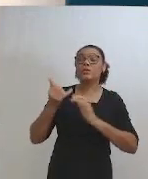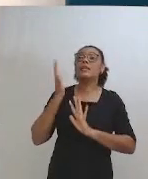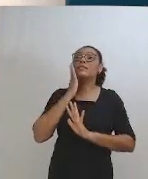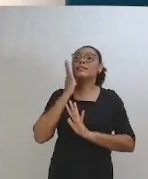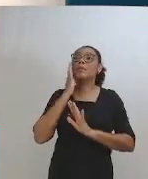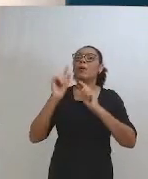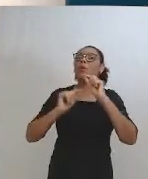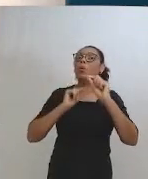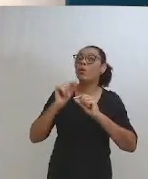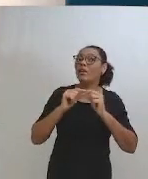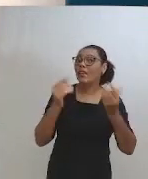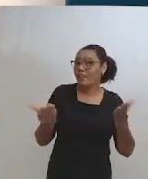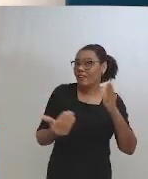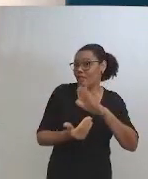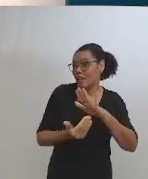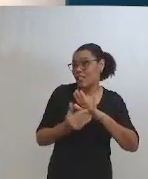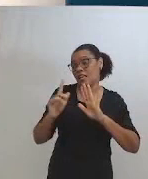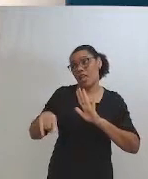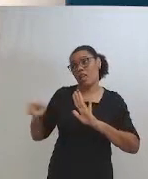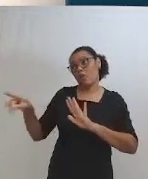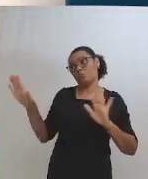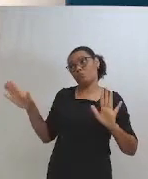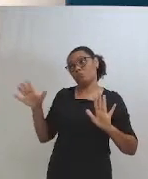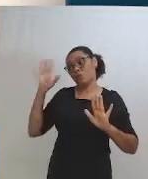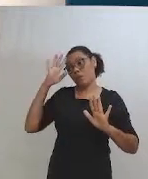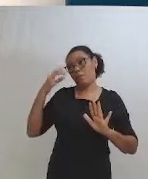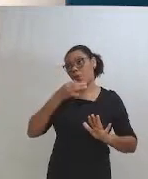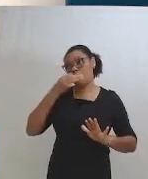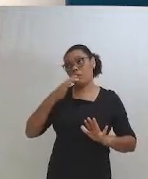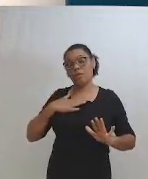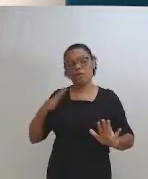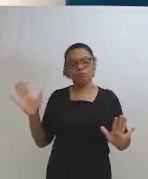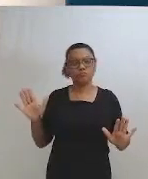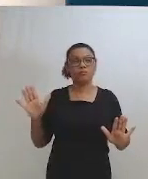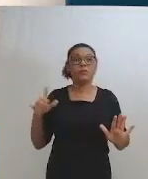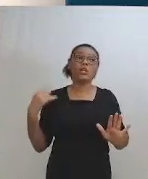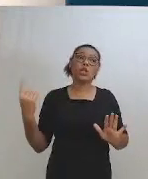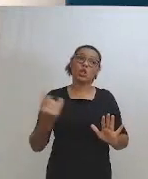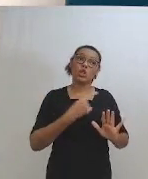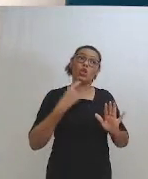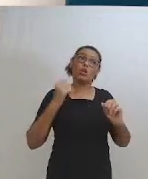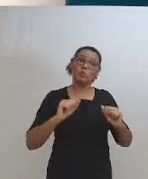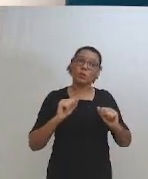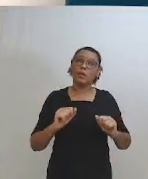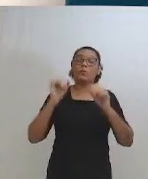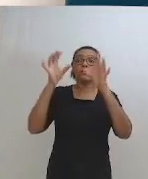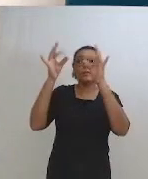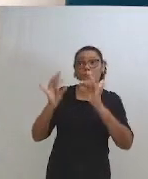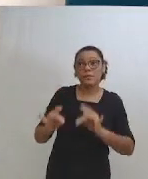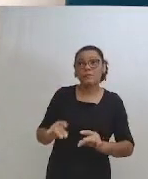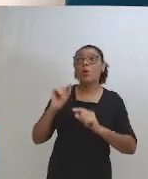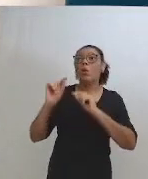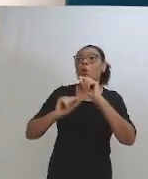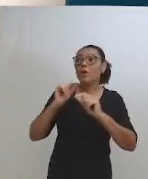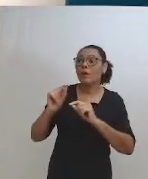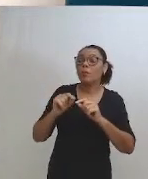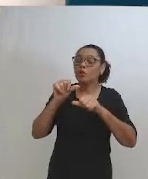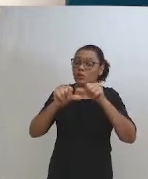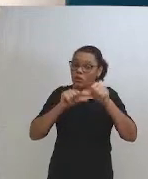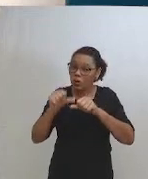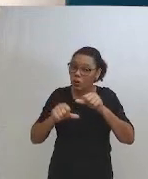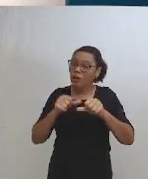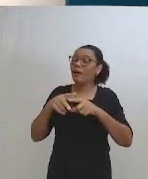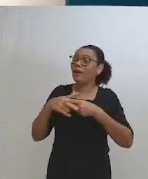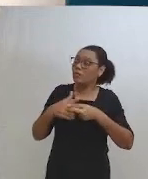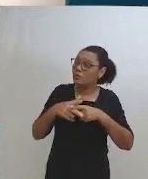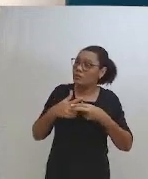juiz fez. No caso... Eu acho que nós podemos, então, especificar o que deve ser informado. O ministro Sebastião